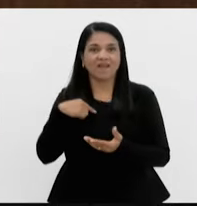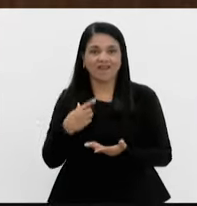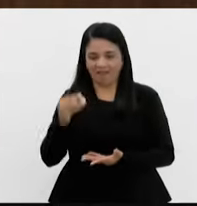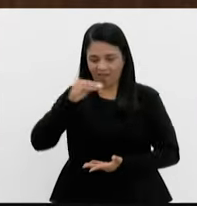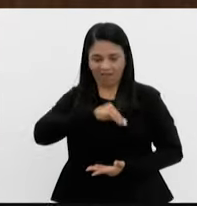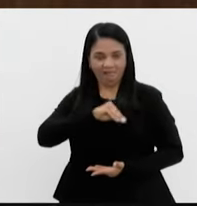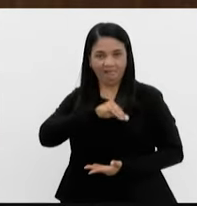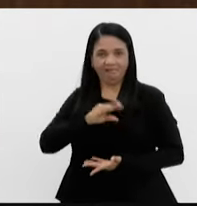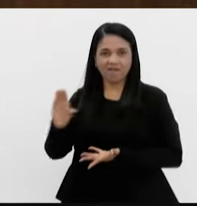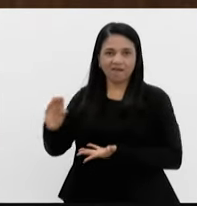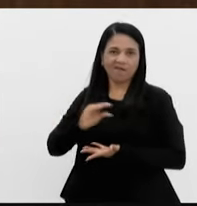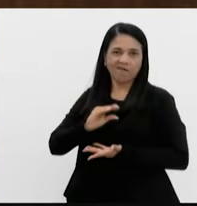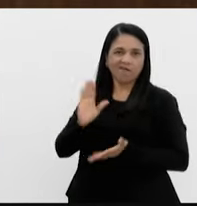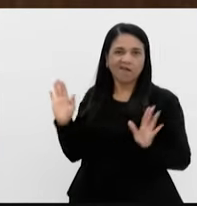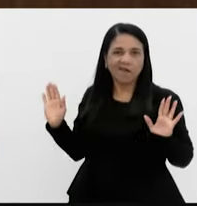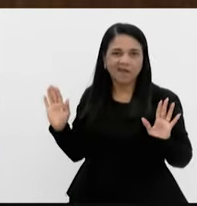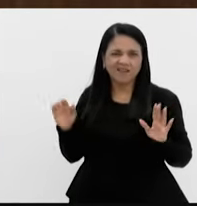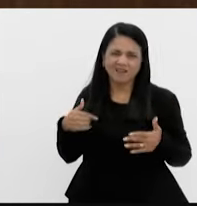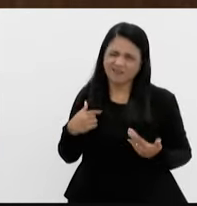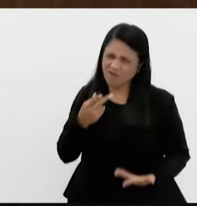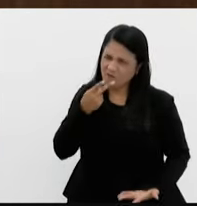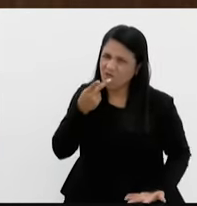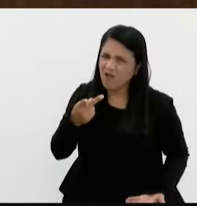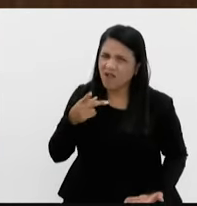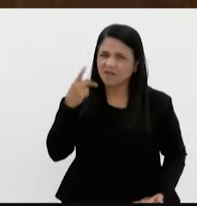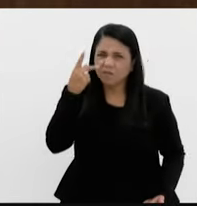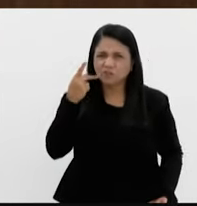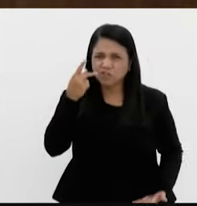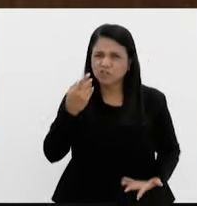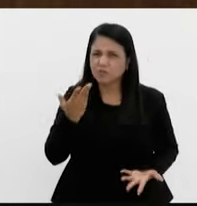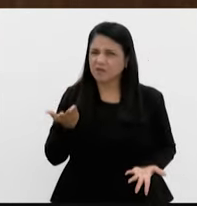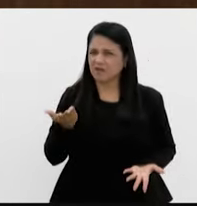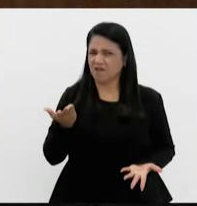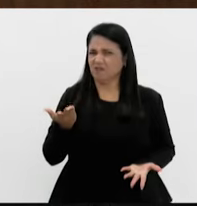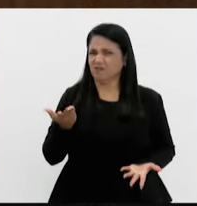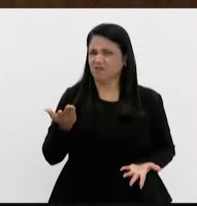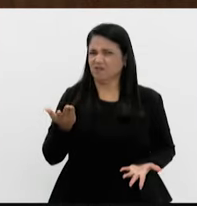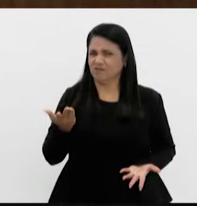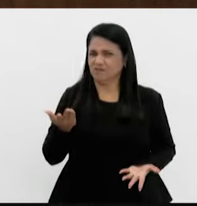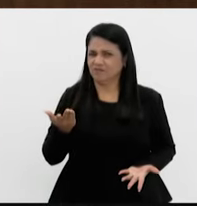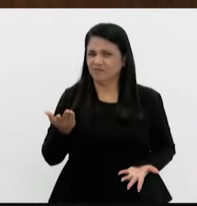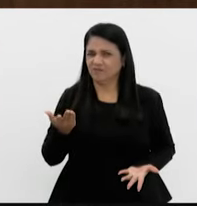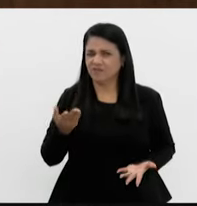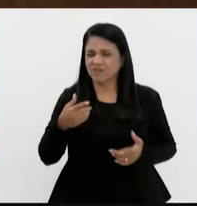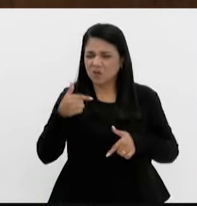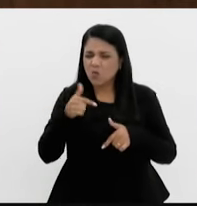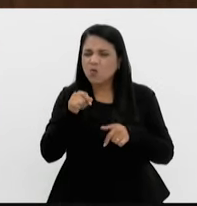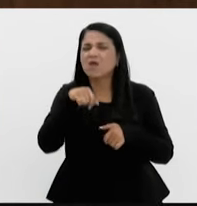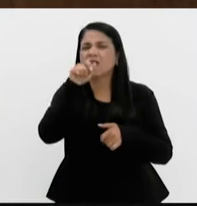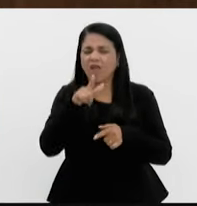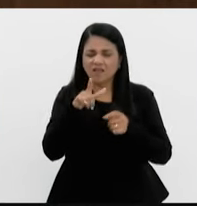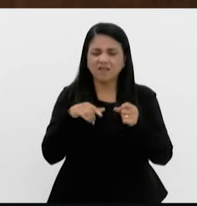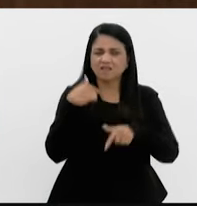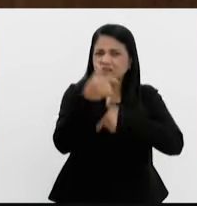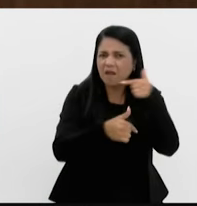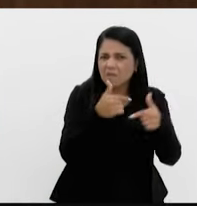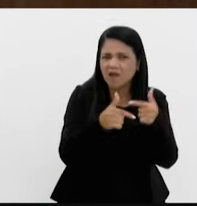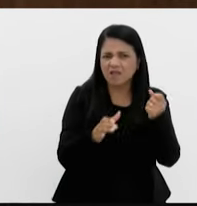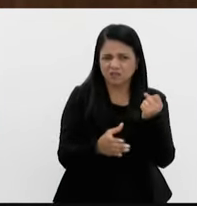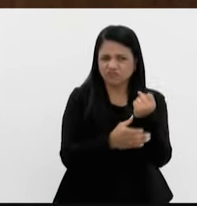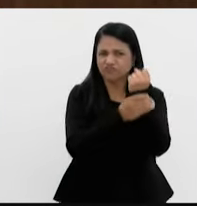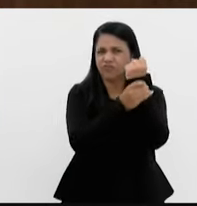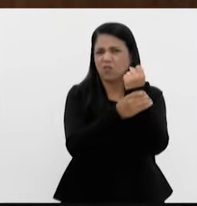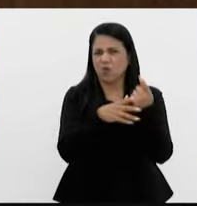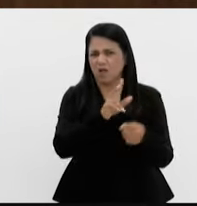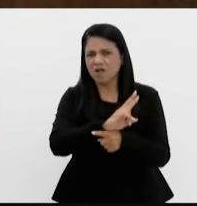falar de politicagem barata justamente com quem tá trabalhando justamente com as forças de segurança quer dizer